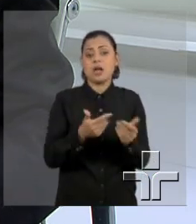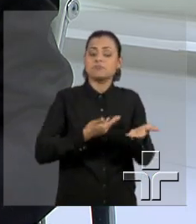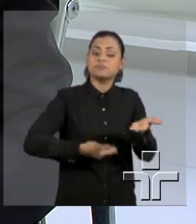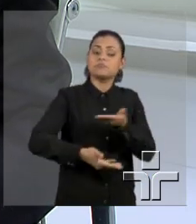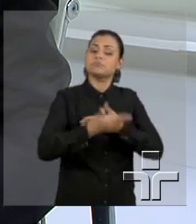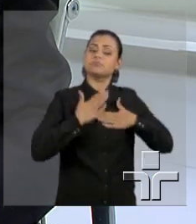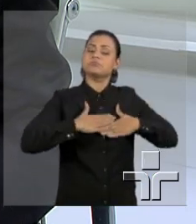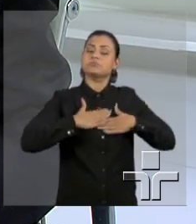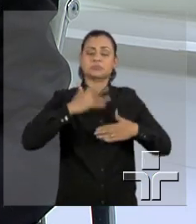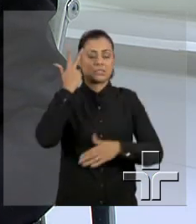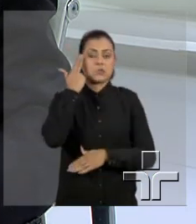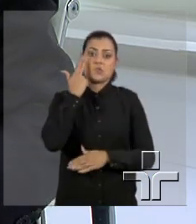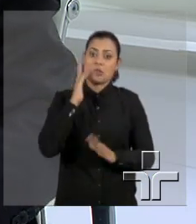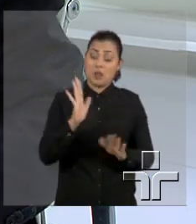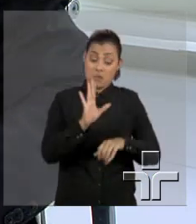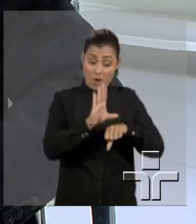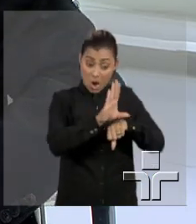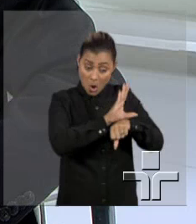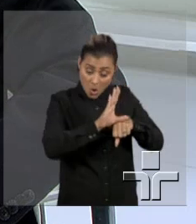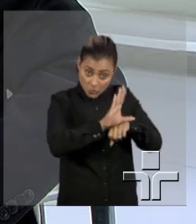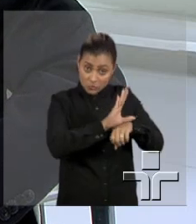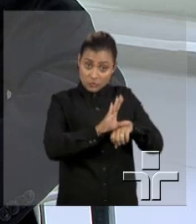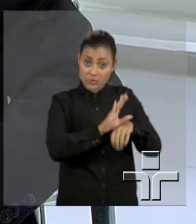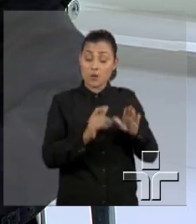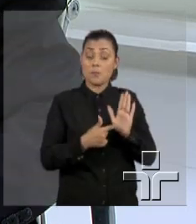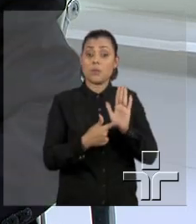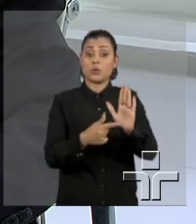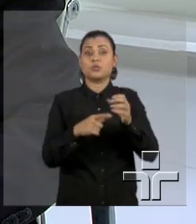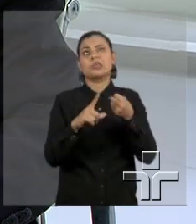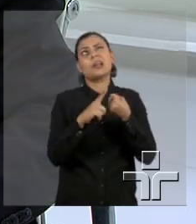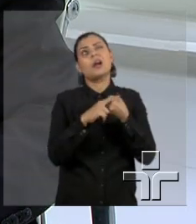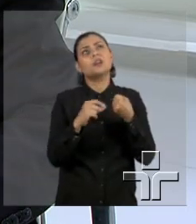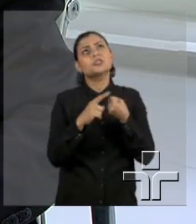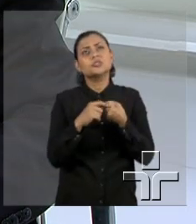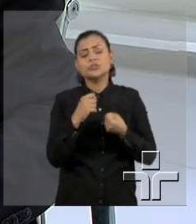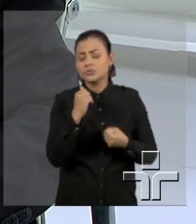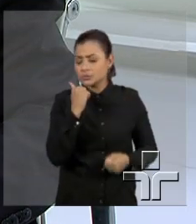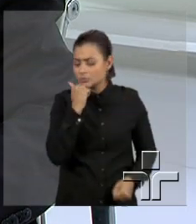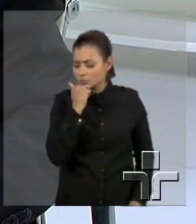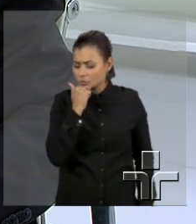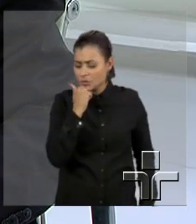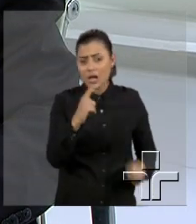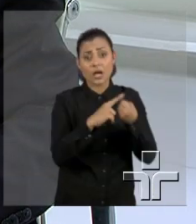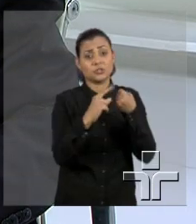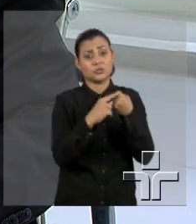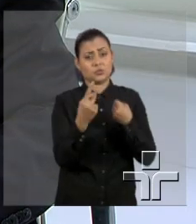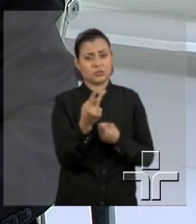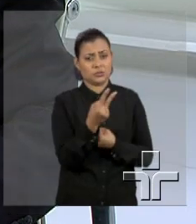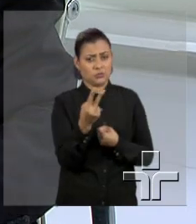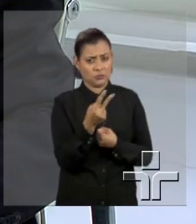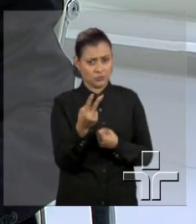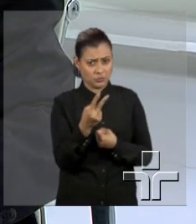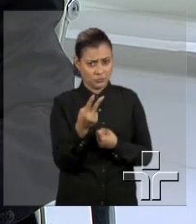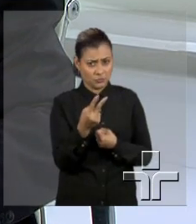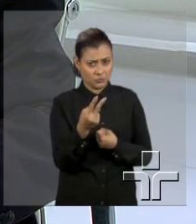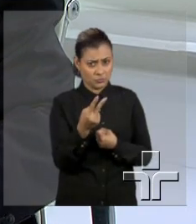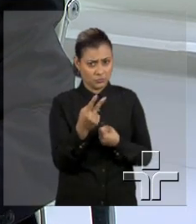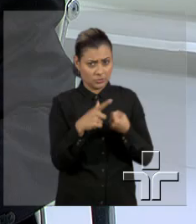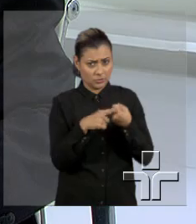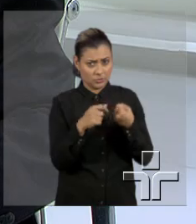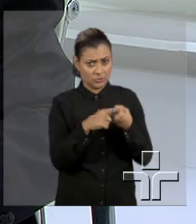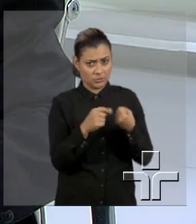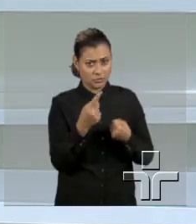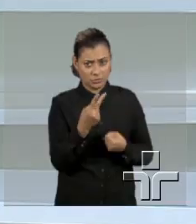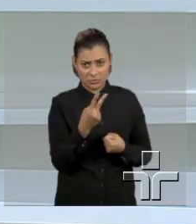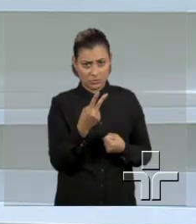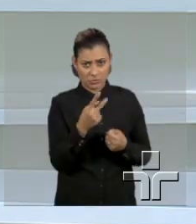naturalmente. A Constituição, quando diz assim no artigo 2º, cabeça, no artigo 2º, não